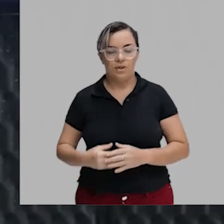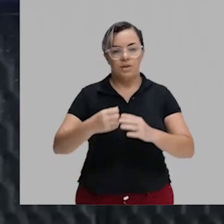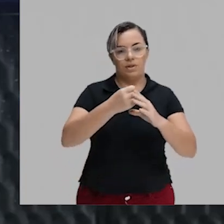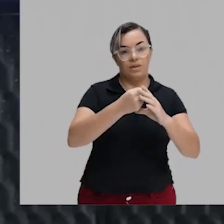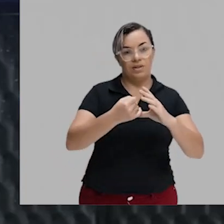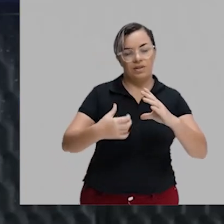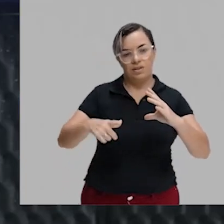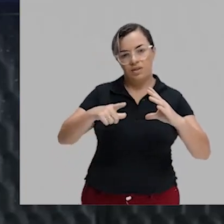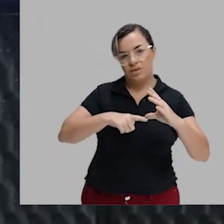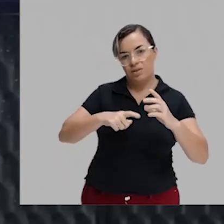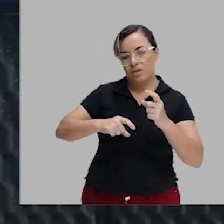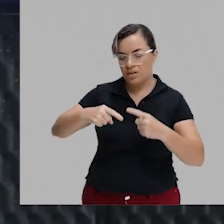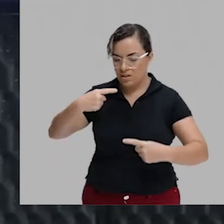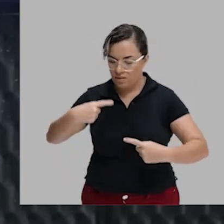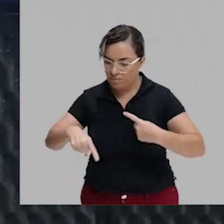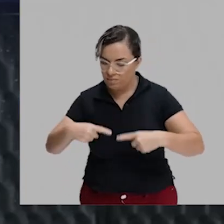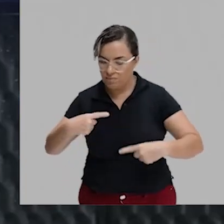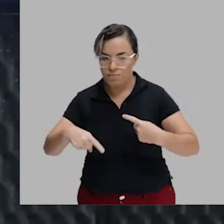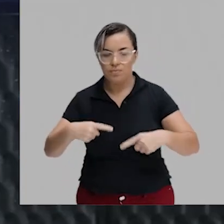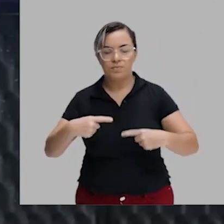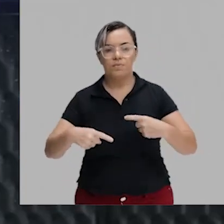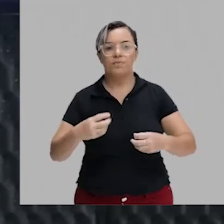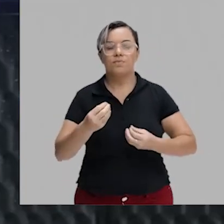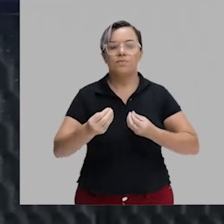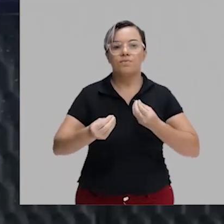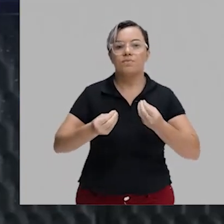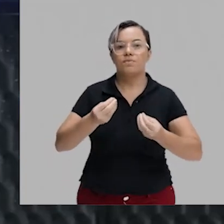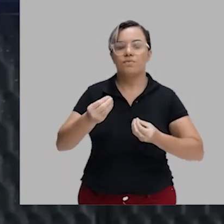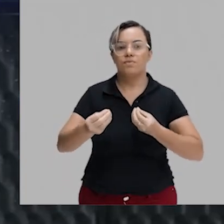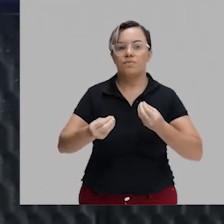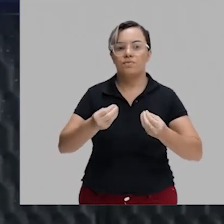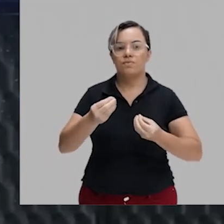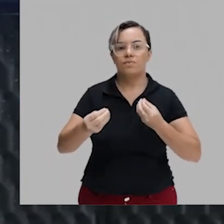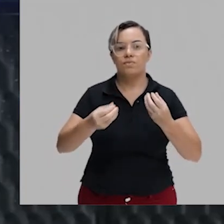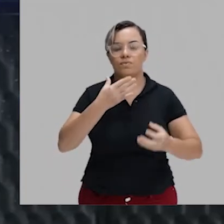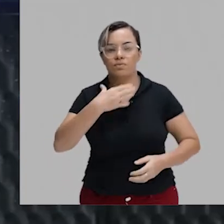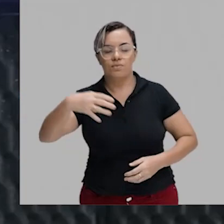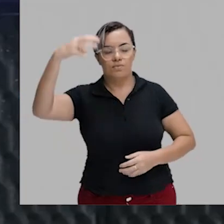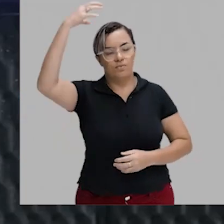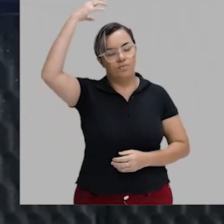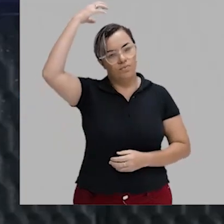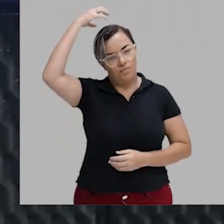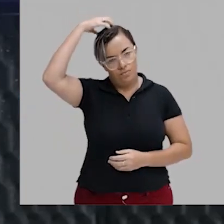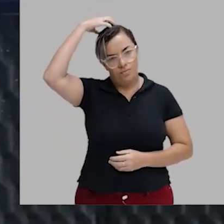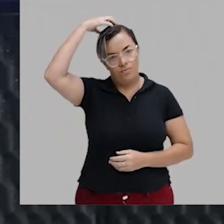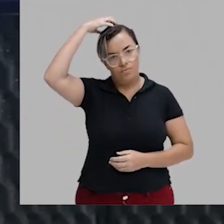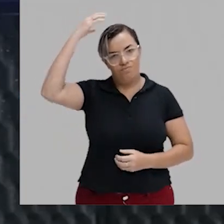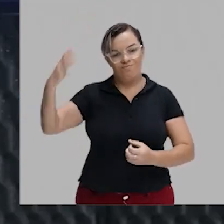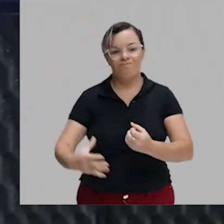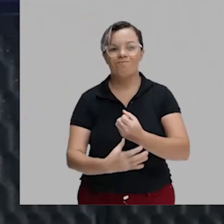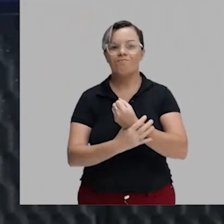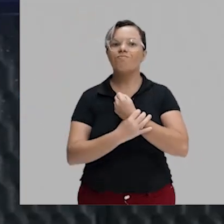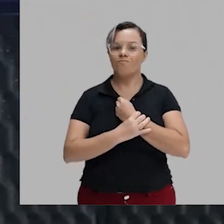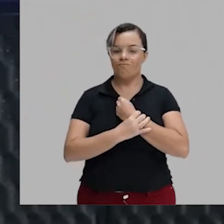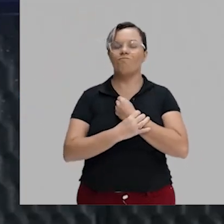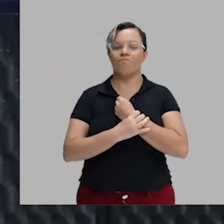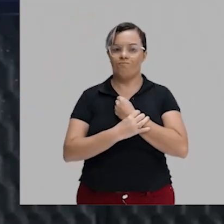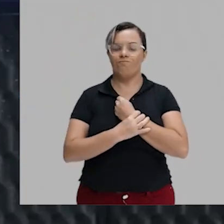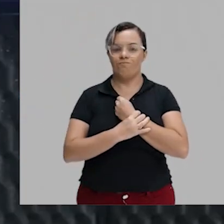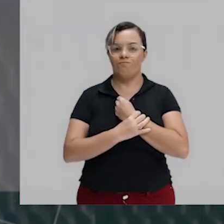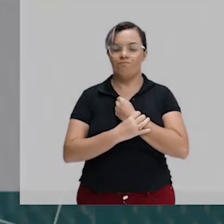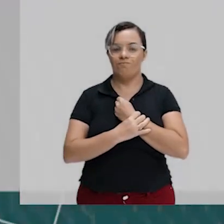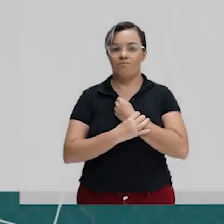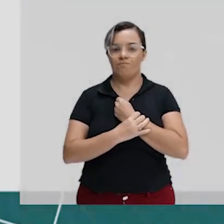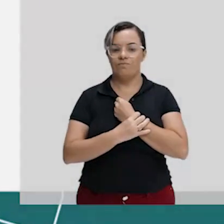caracterizar politicamente como uma monarquia de caráter absolutista.